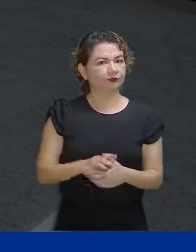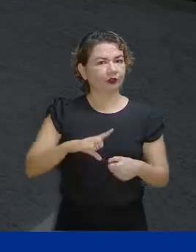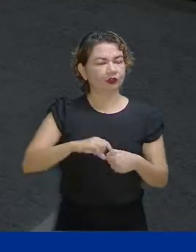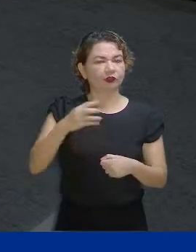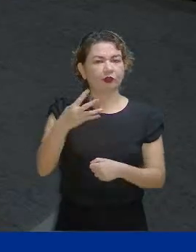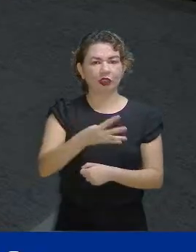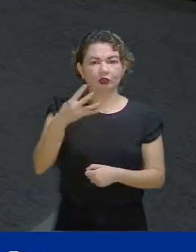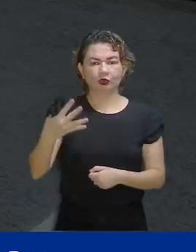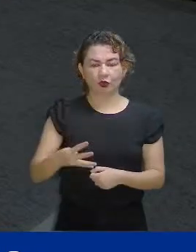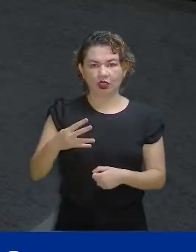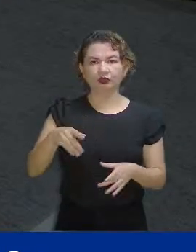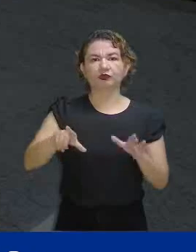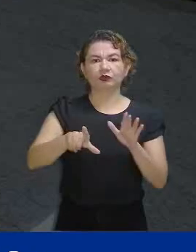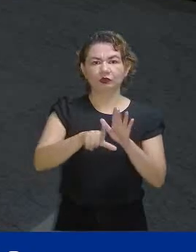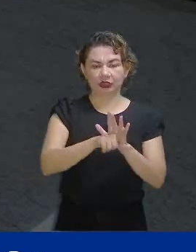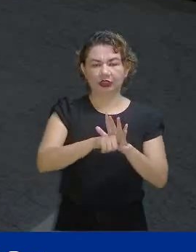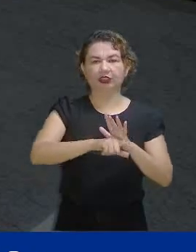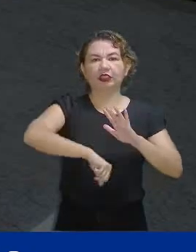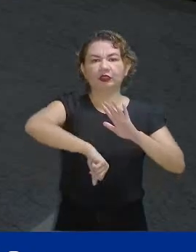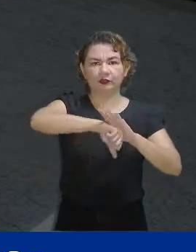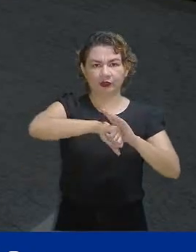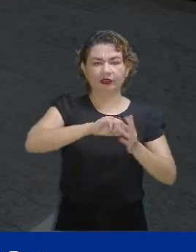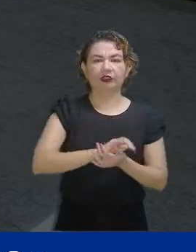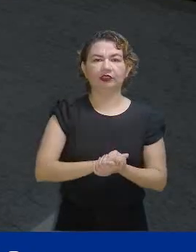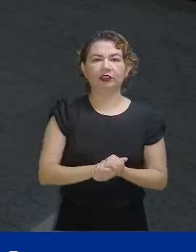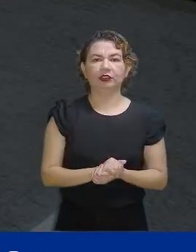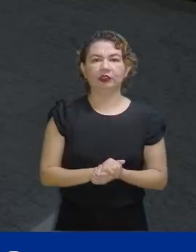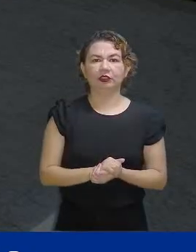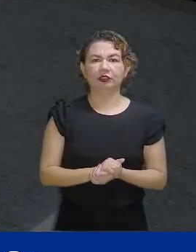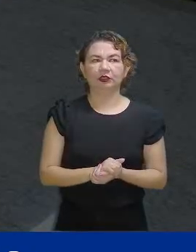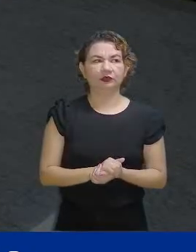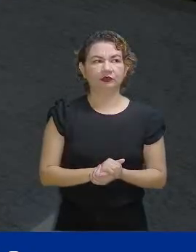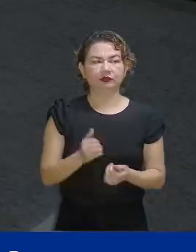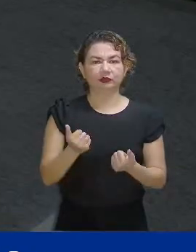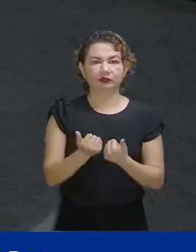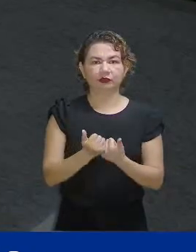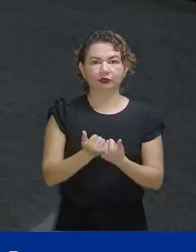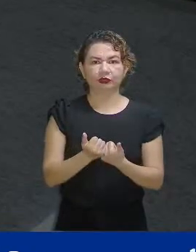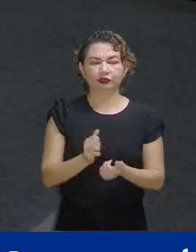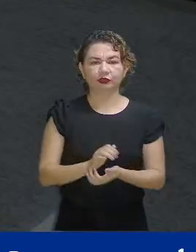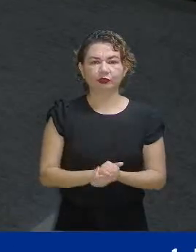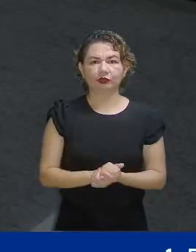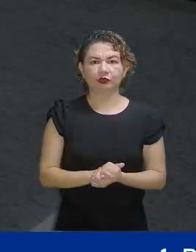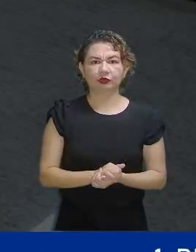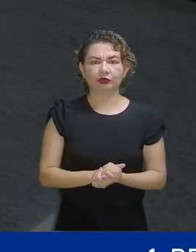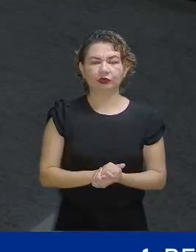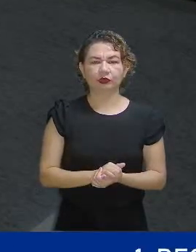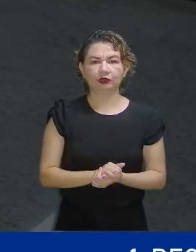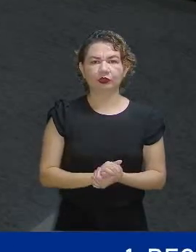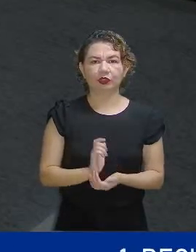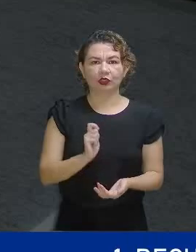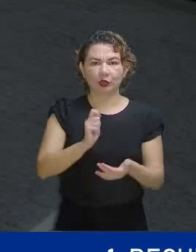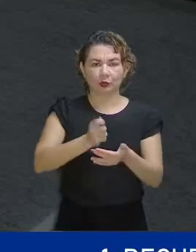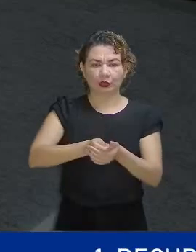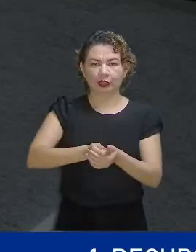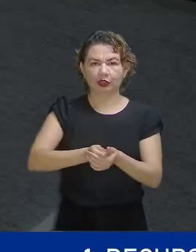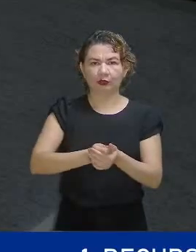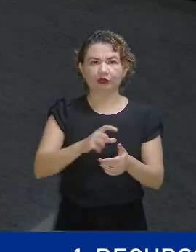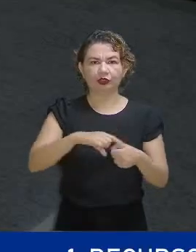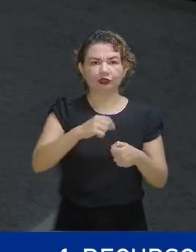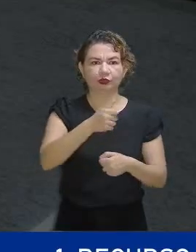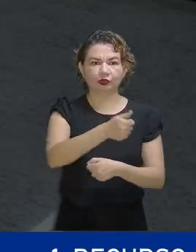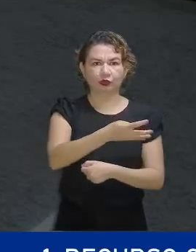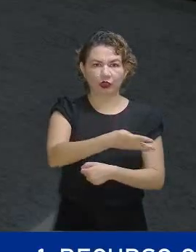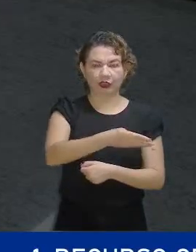do Código Penal, o que substitui pela aplicação de uma prestação pecuniária, artigo 41, inciso